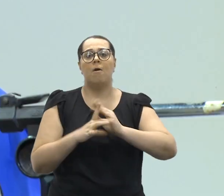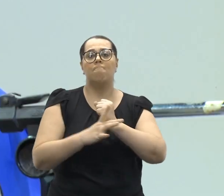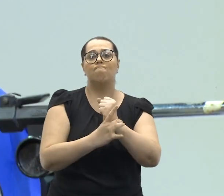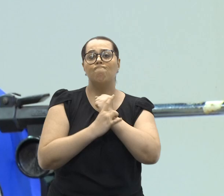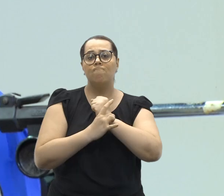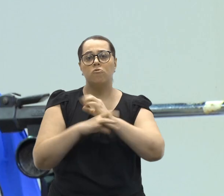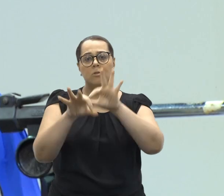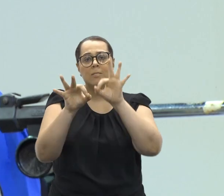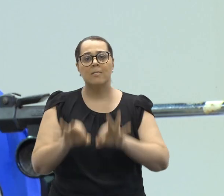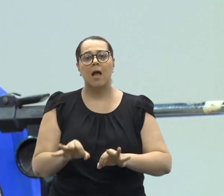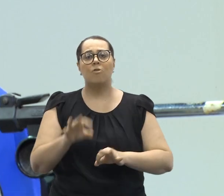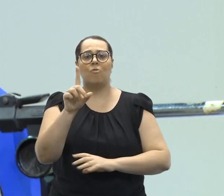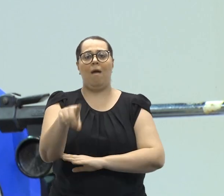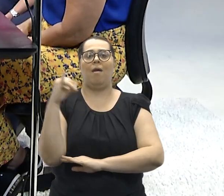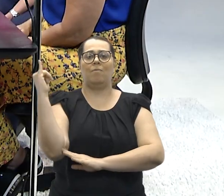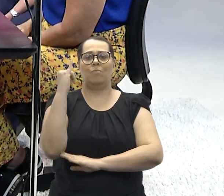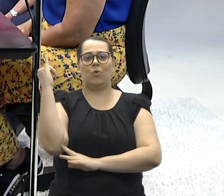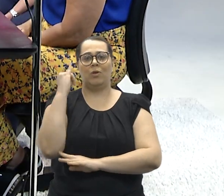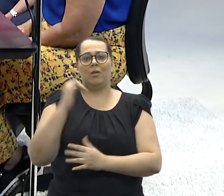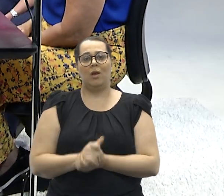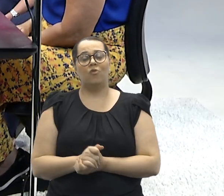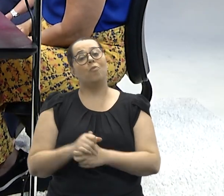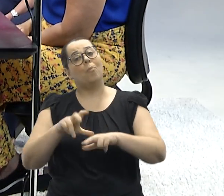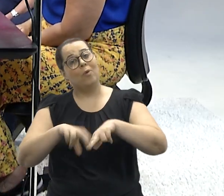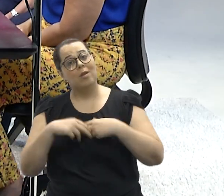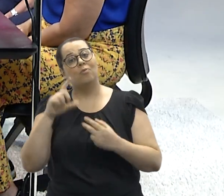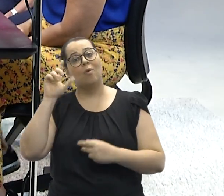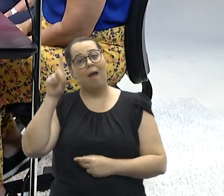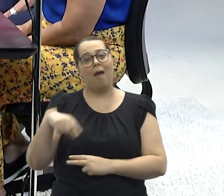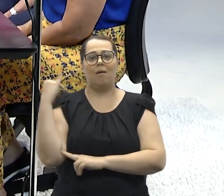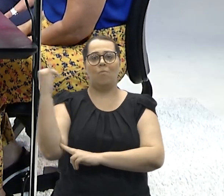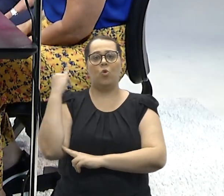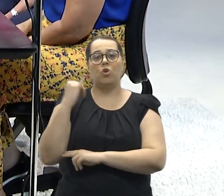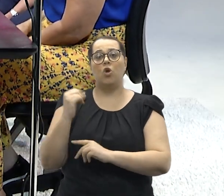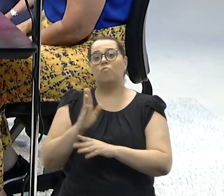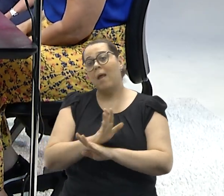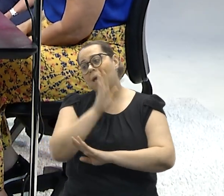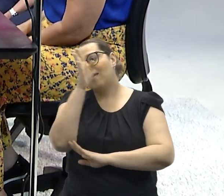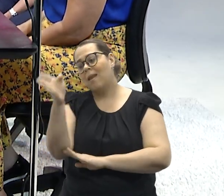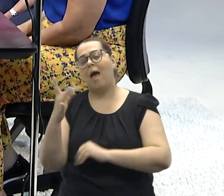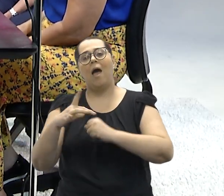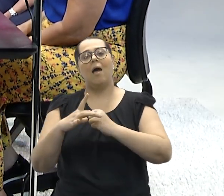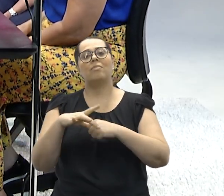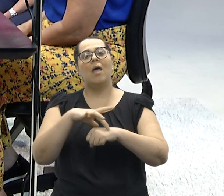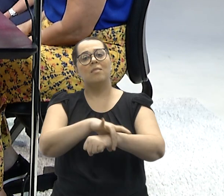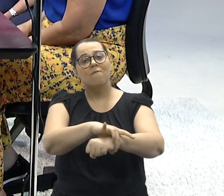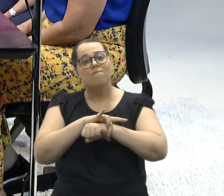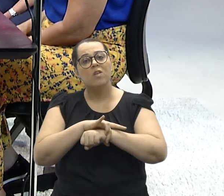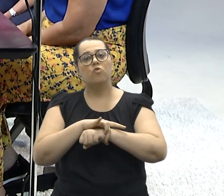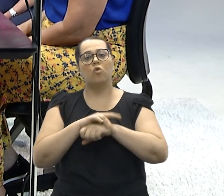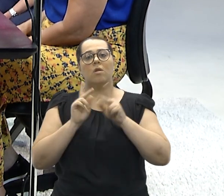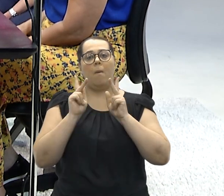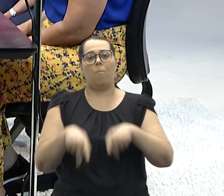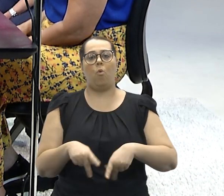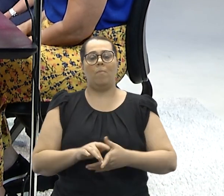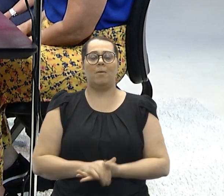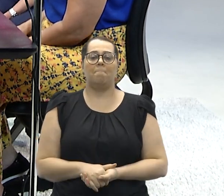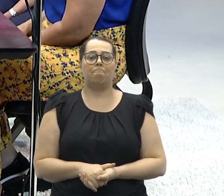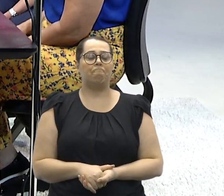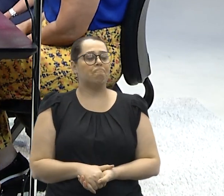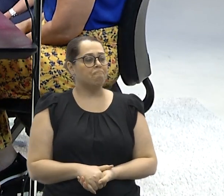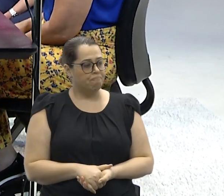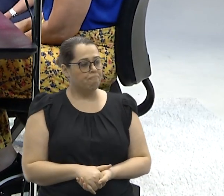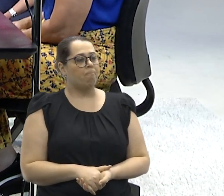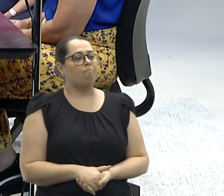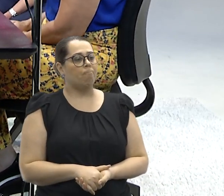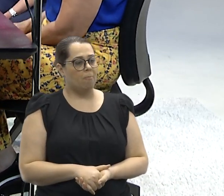garantido, é muito importante. No caso da defensoria, né? Buscar a defensoria. Doutora, esse retrato que a Rosane